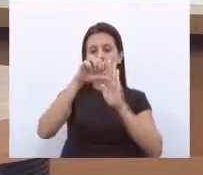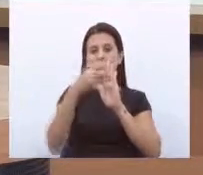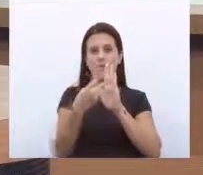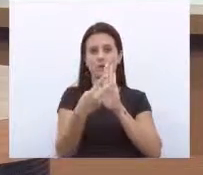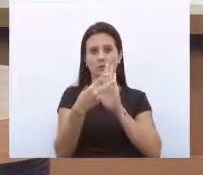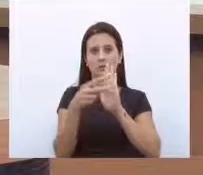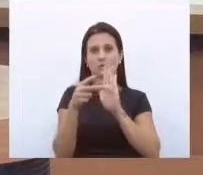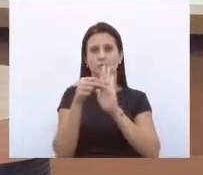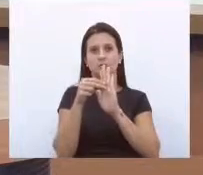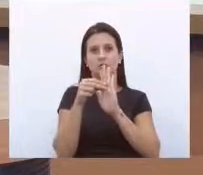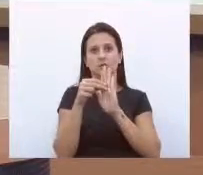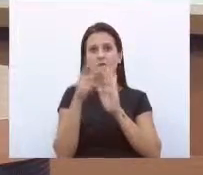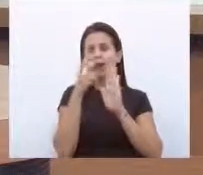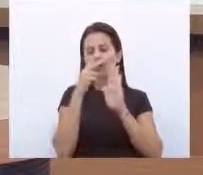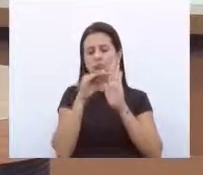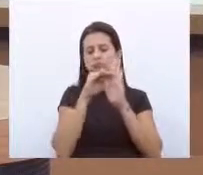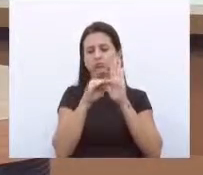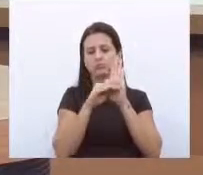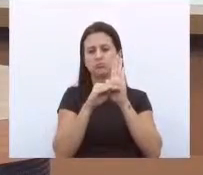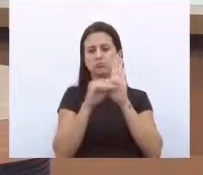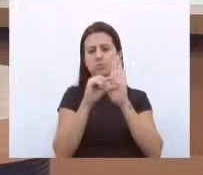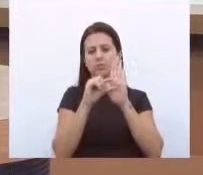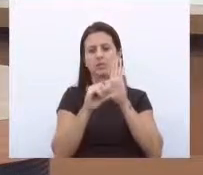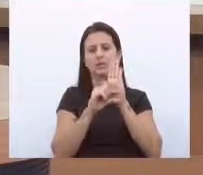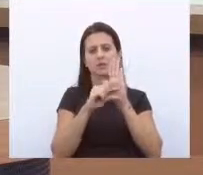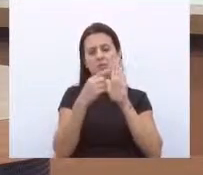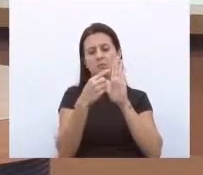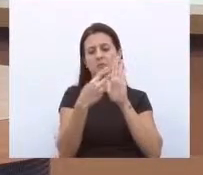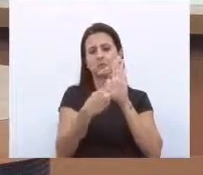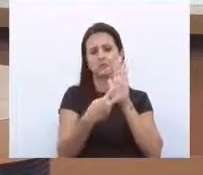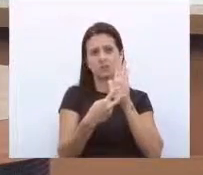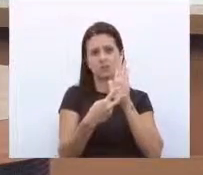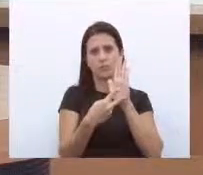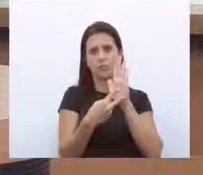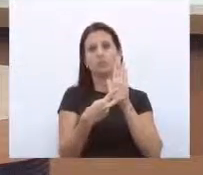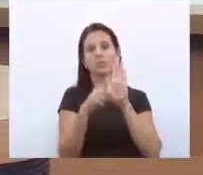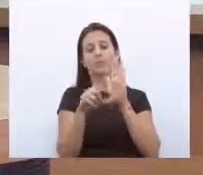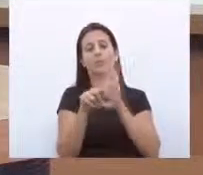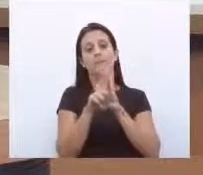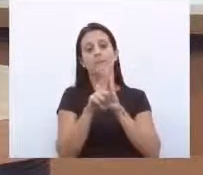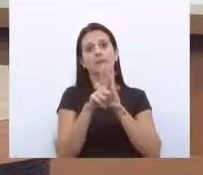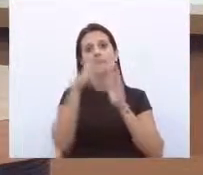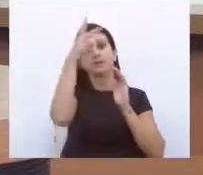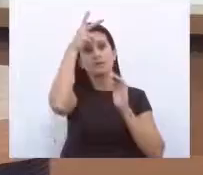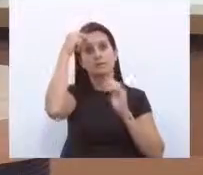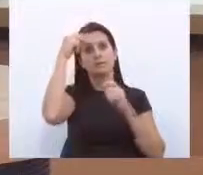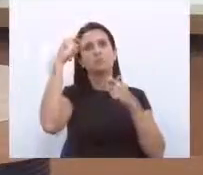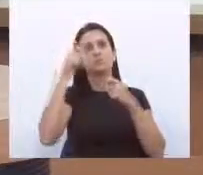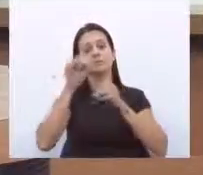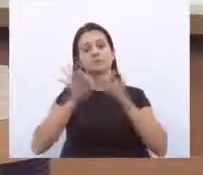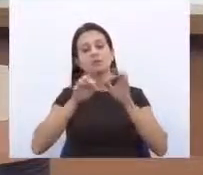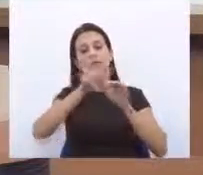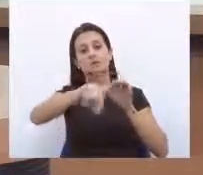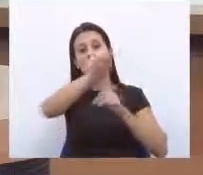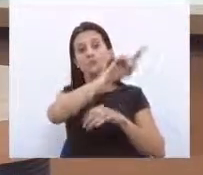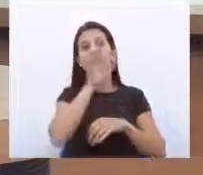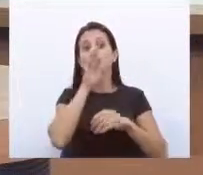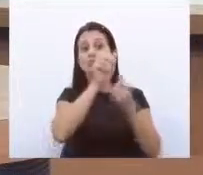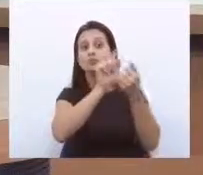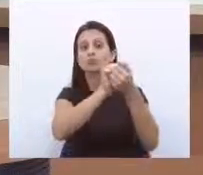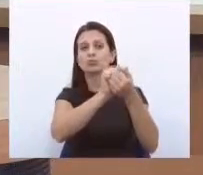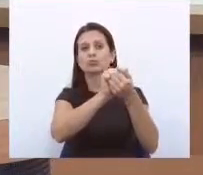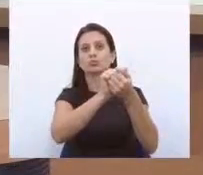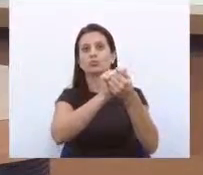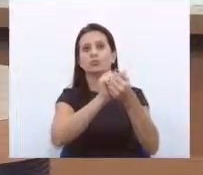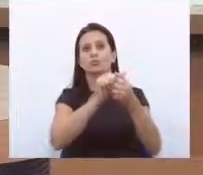engano, no parágrafo 1º e 2º, né, da lei orgânica do município, que tem que ser elaborado com os trabalhadores, e não